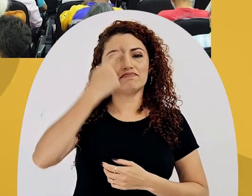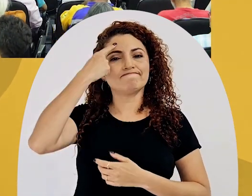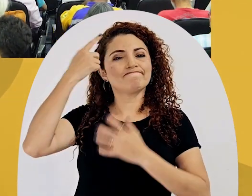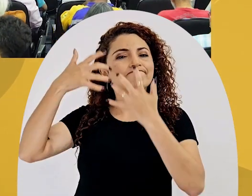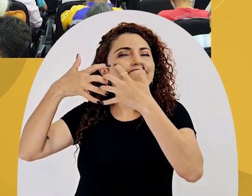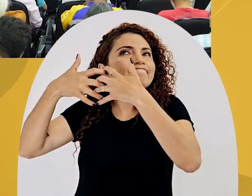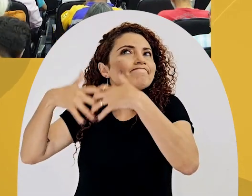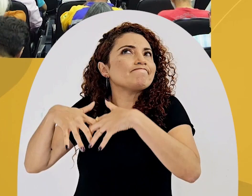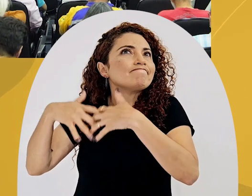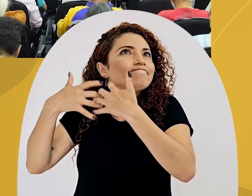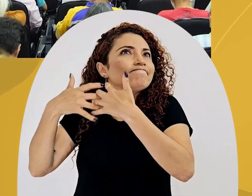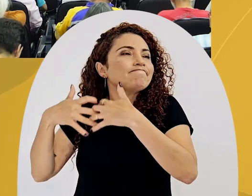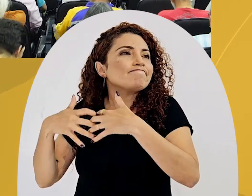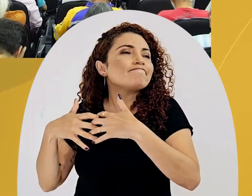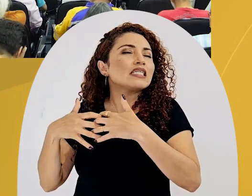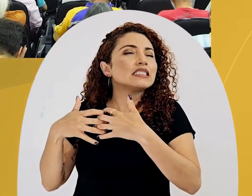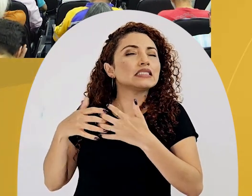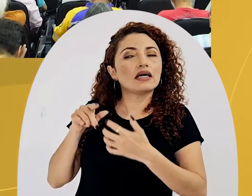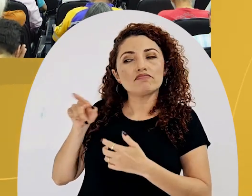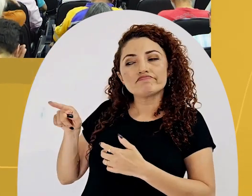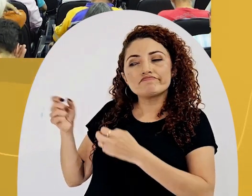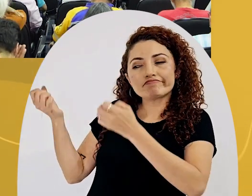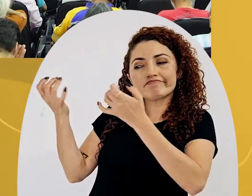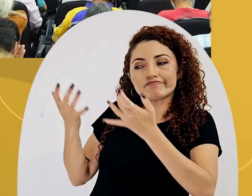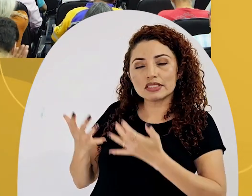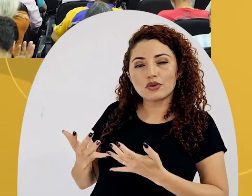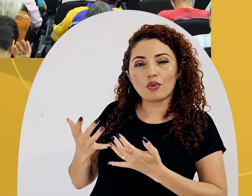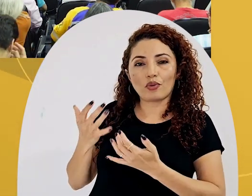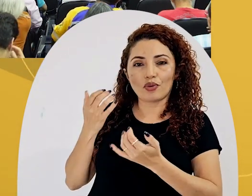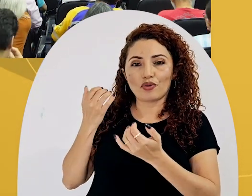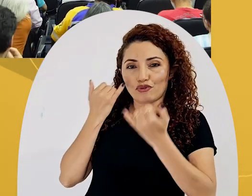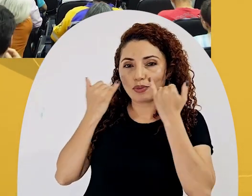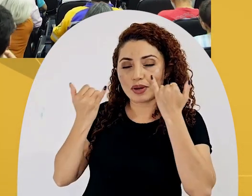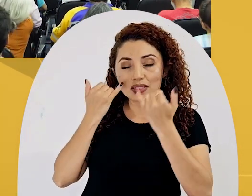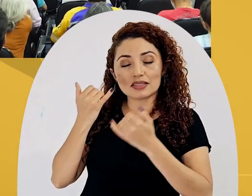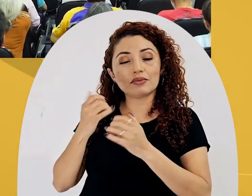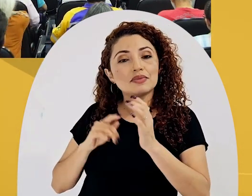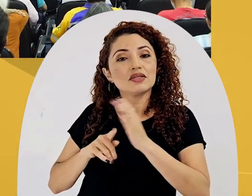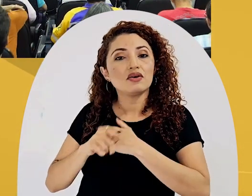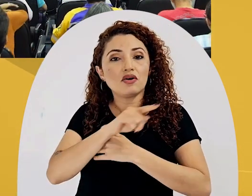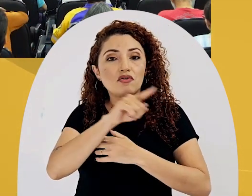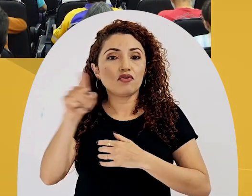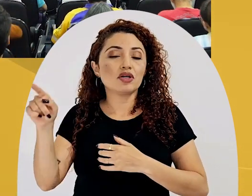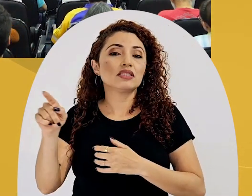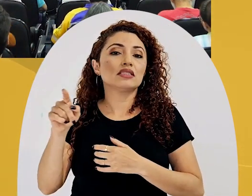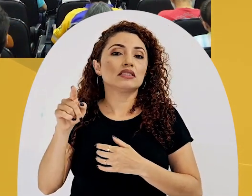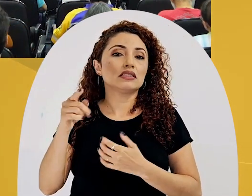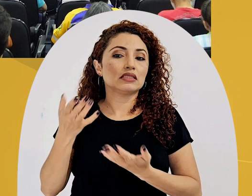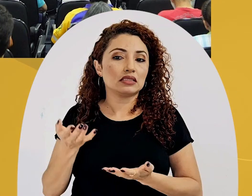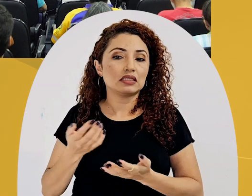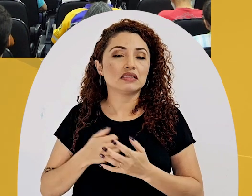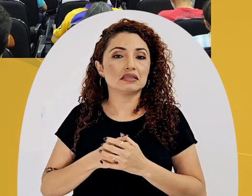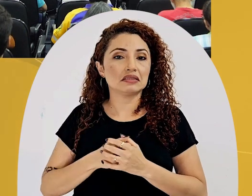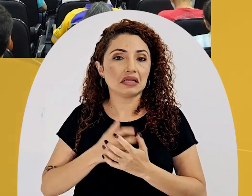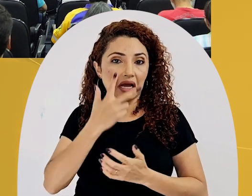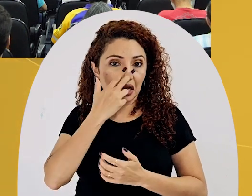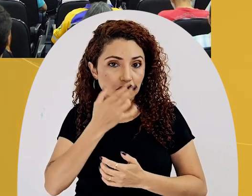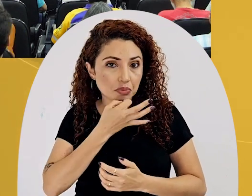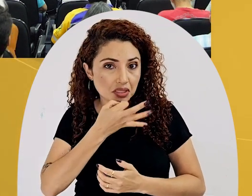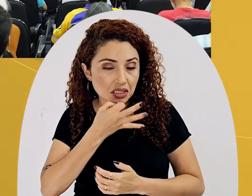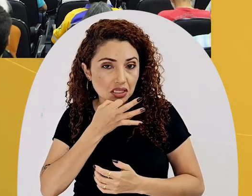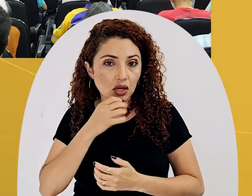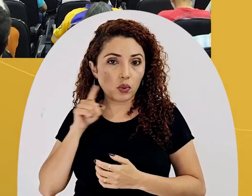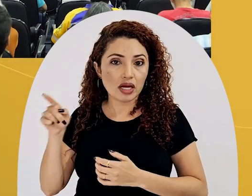Gláucia trouxe, vocês acham que esse dado tem algo a ver quando estamos falando de